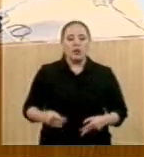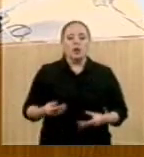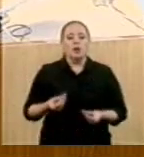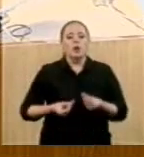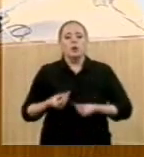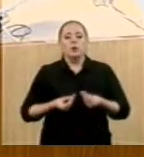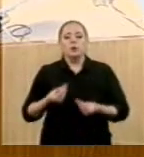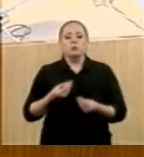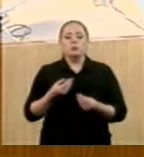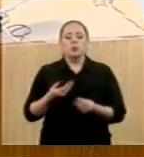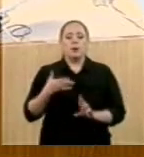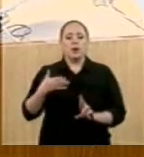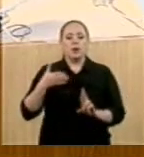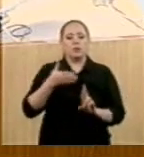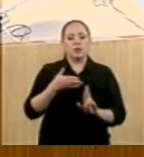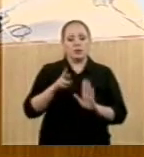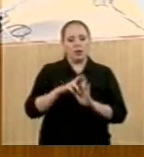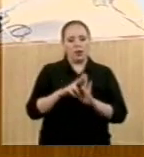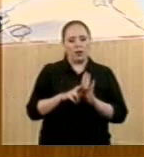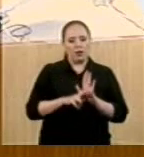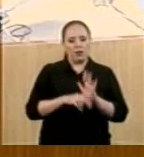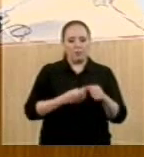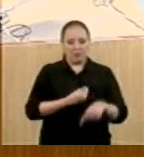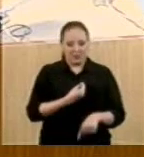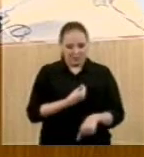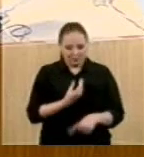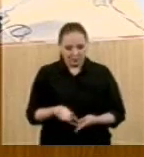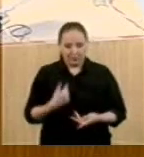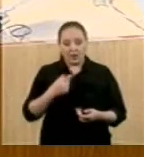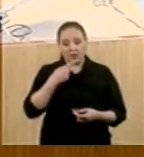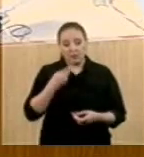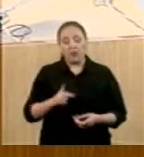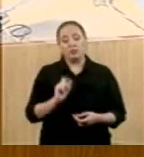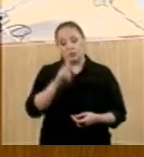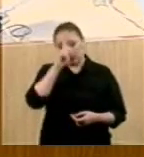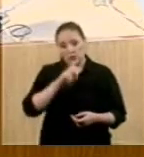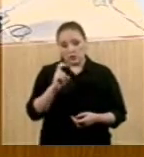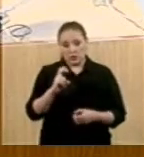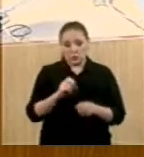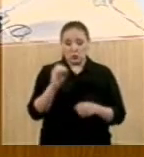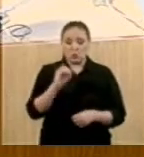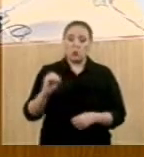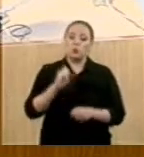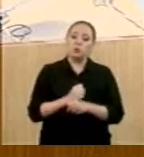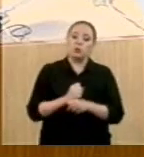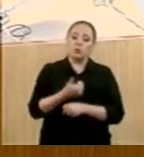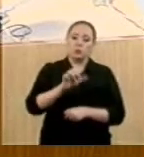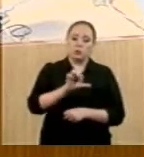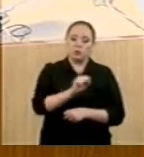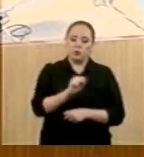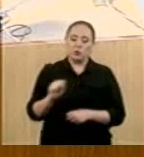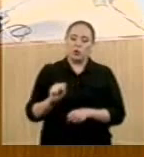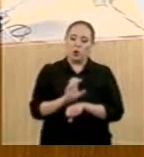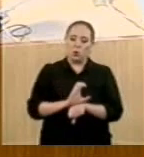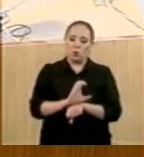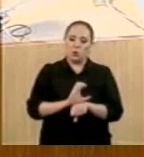um norte normativo aqui presente. E digo que desde 5 de outubro de 88, a Constituição deixou